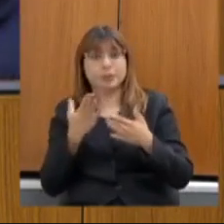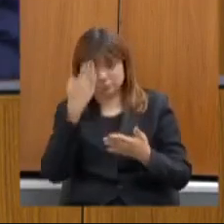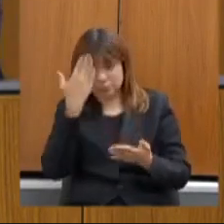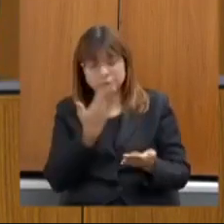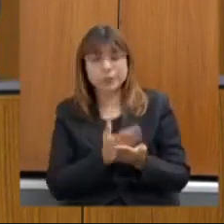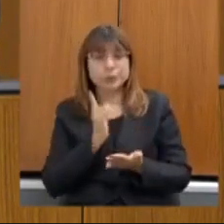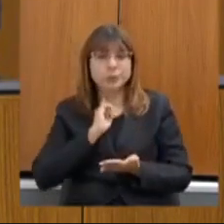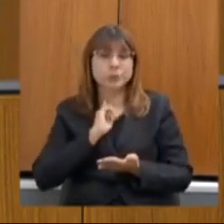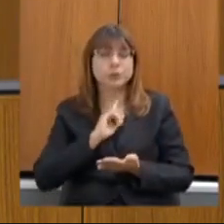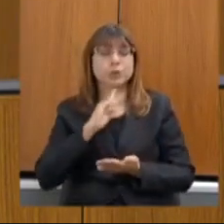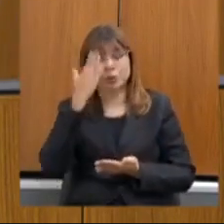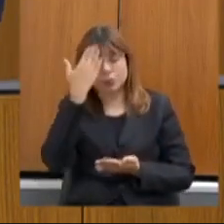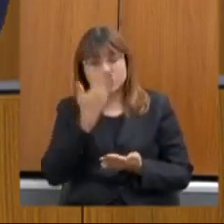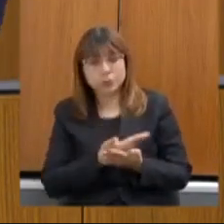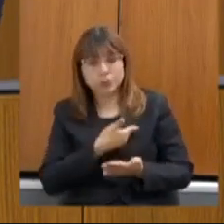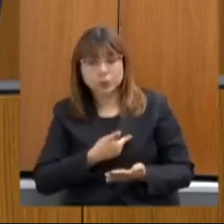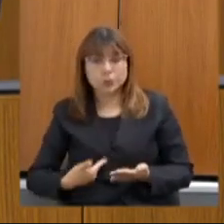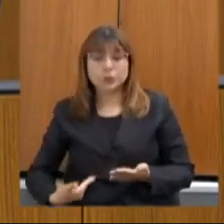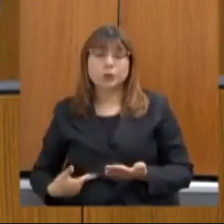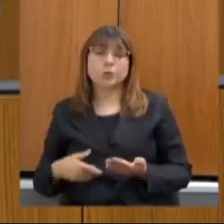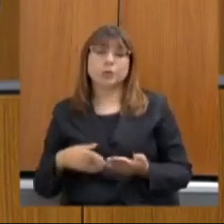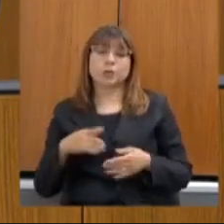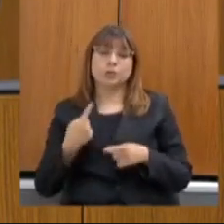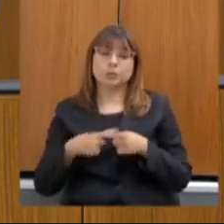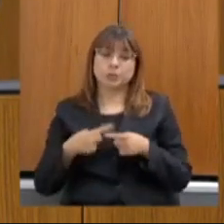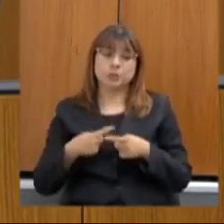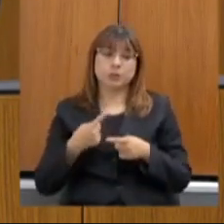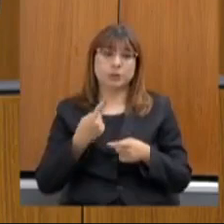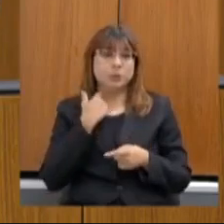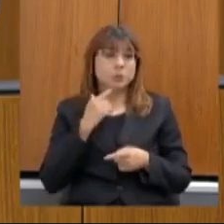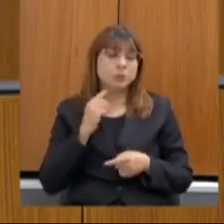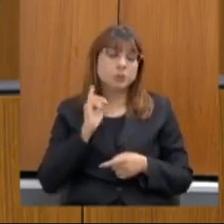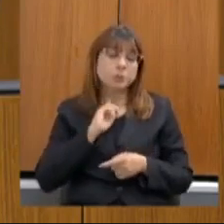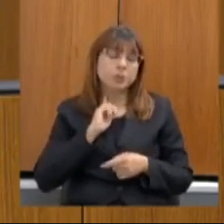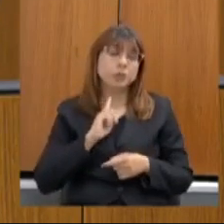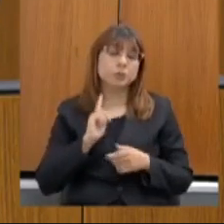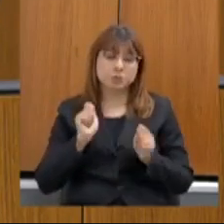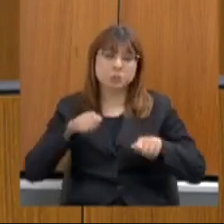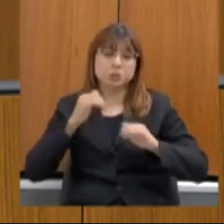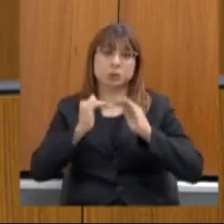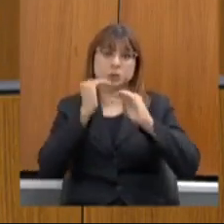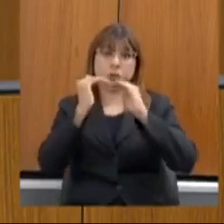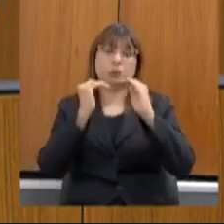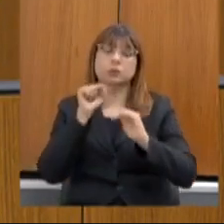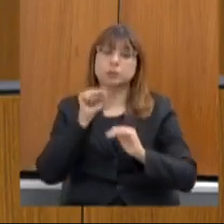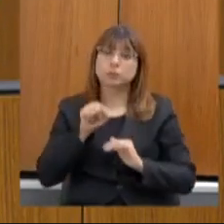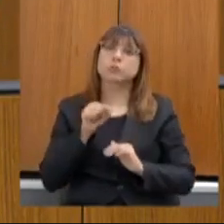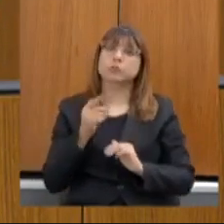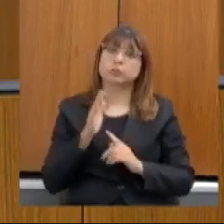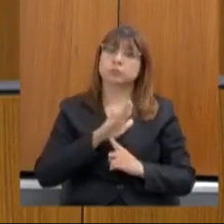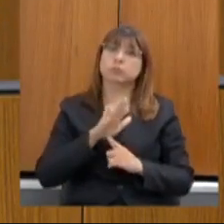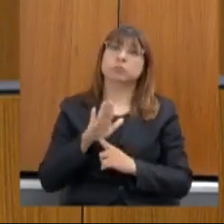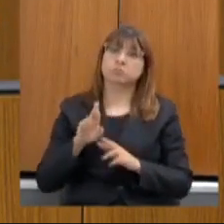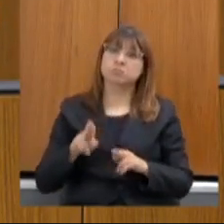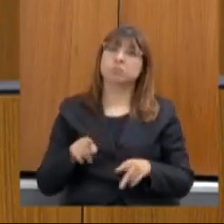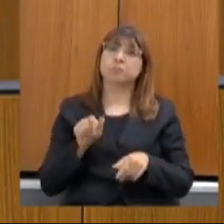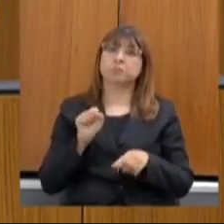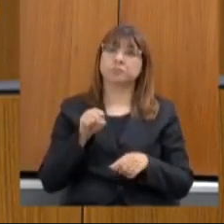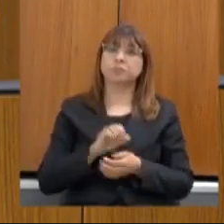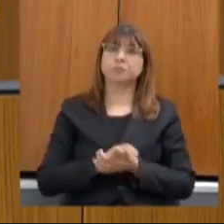governo está acreditando no potencial Mineiro a de desenvolvimento e isso realmente tem feito a diferença